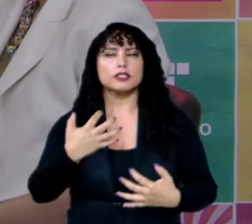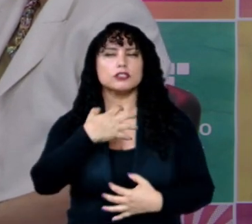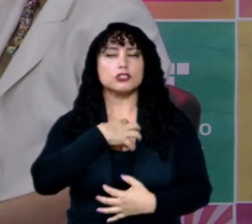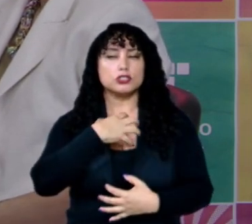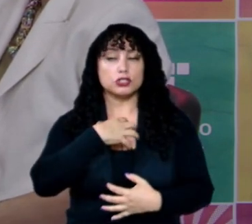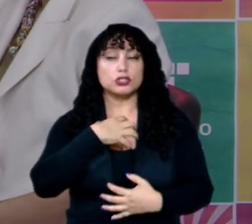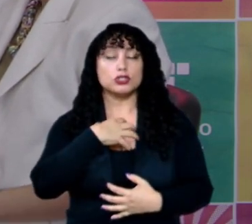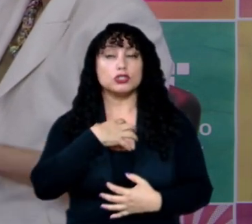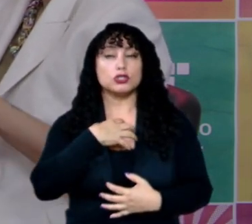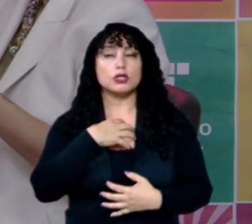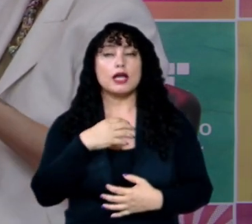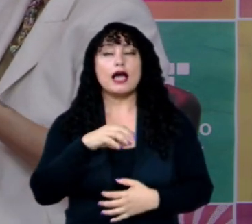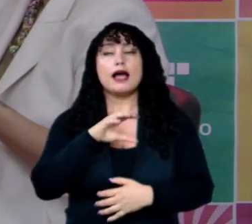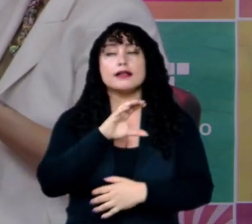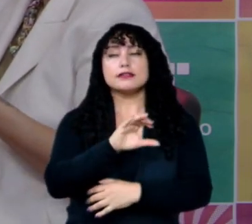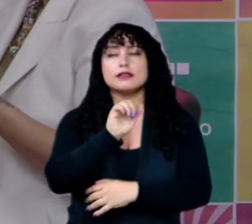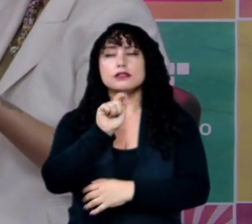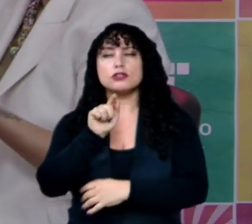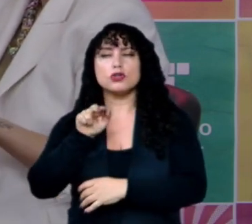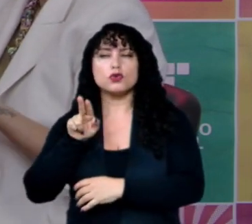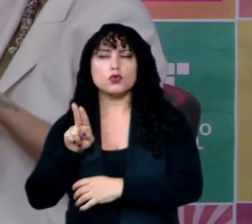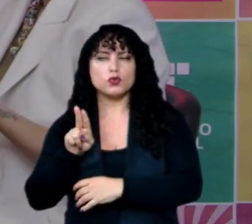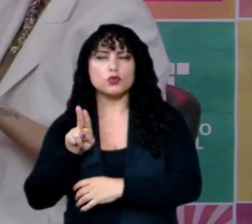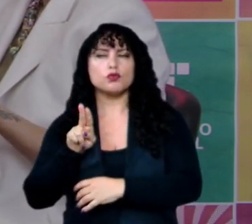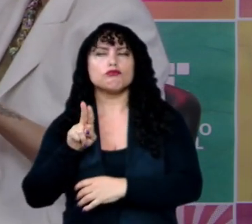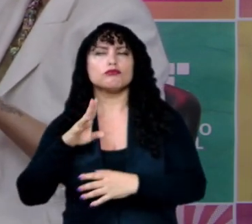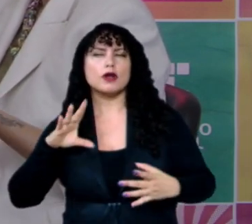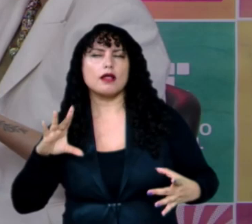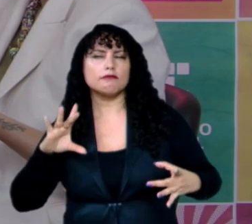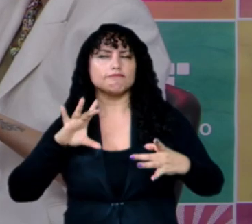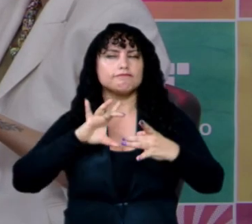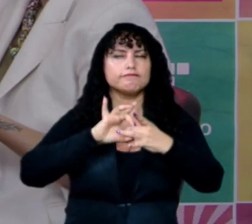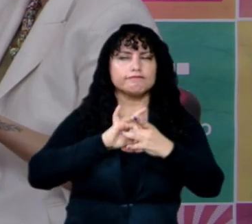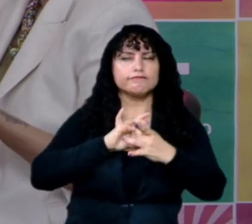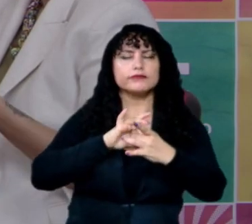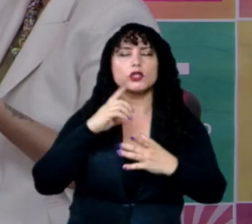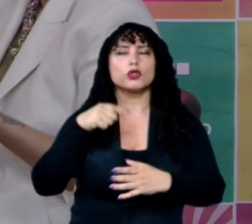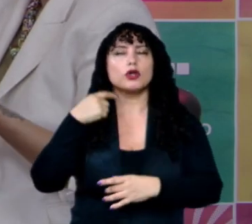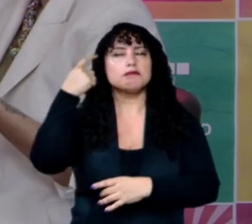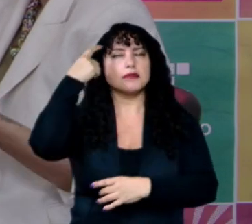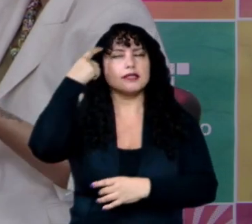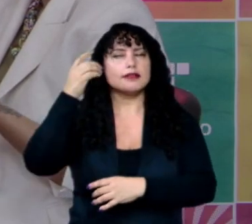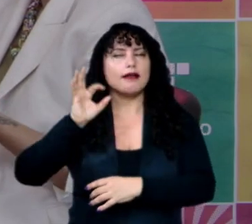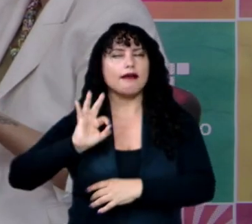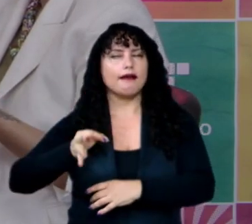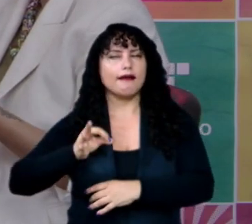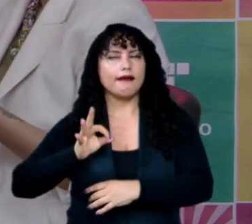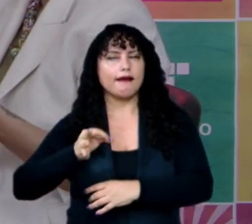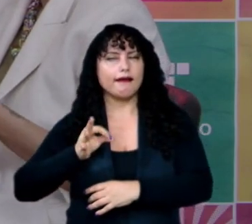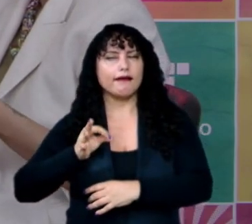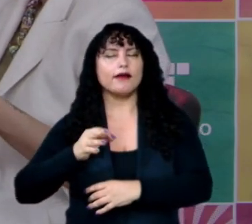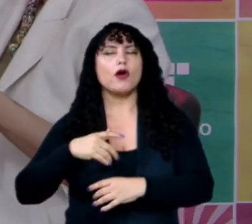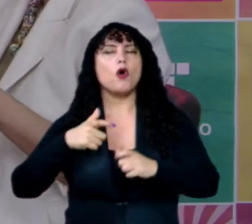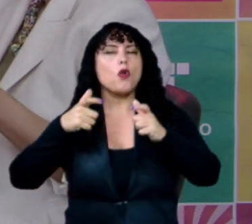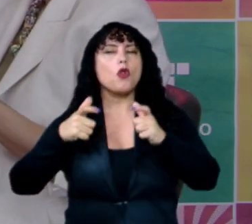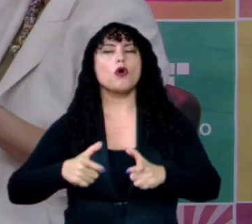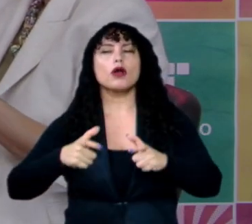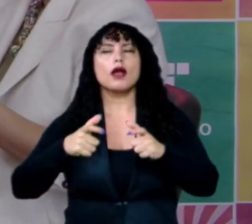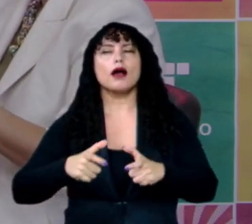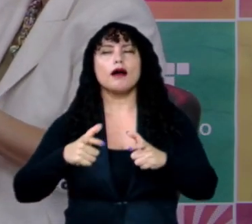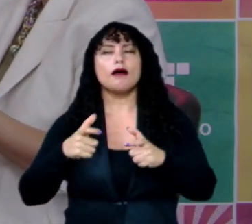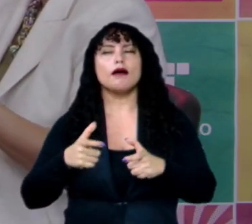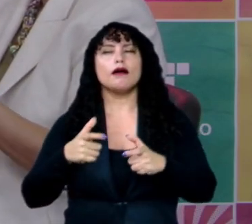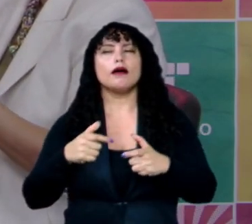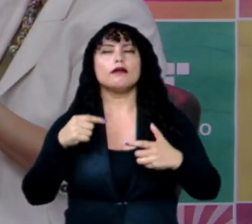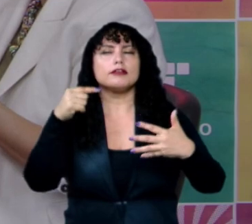sentido, inclusive, a CGU, né, ela engloba, se a gente for pensar, ela realmente é o local onde